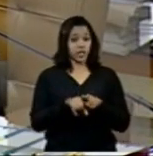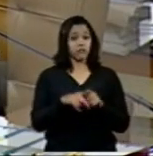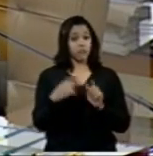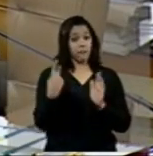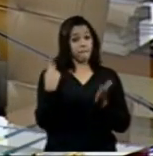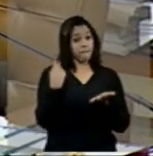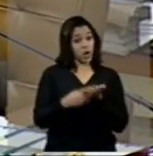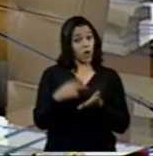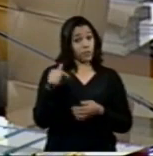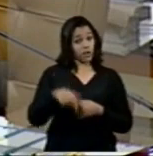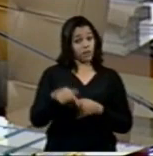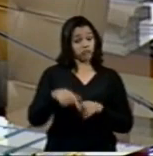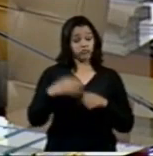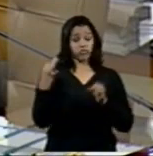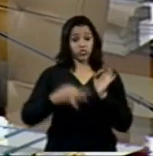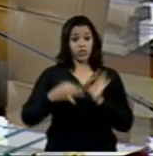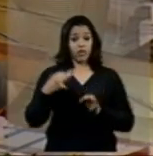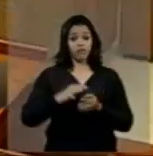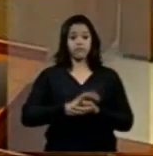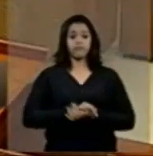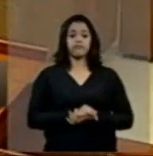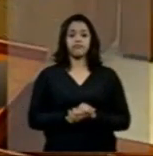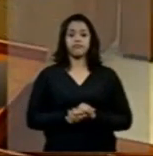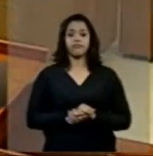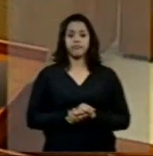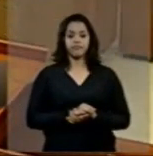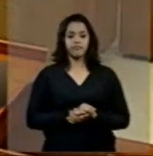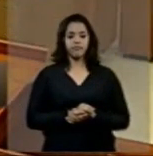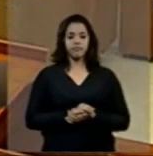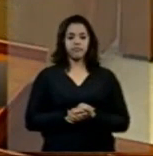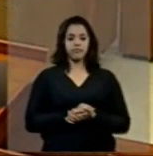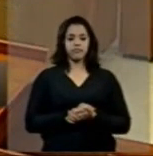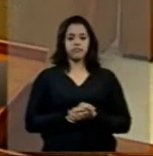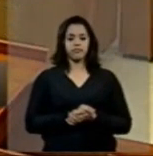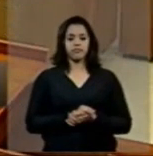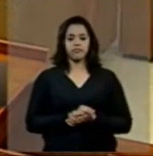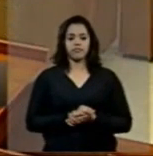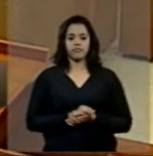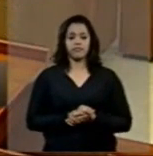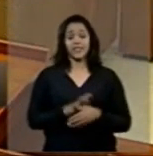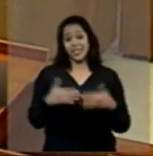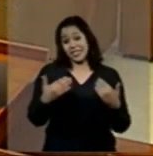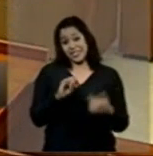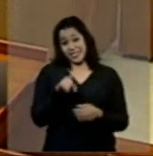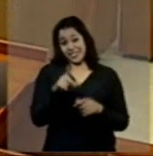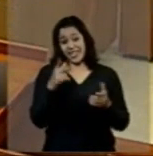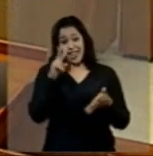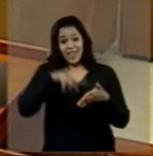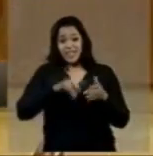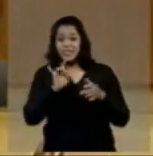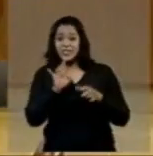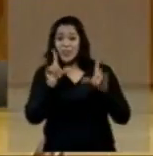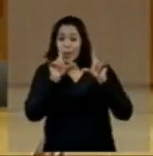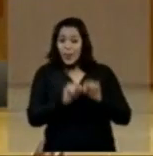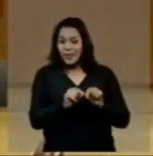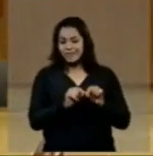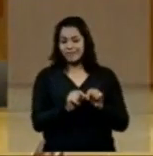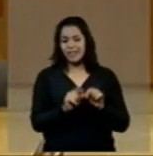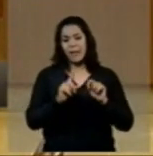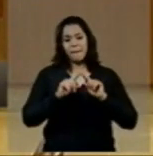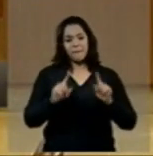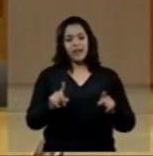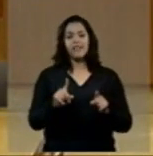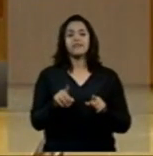extraordinário. Então, se Vossa Excelência ler só o resumo, seria uma perda para todos nós. Além do que Vossa Excelência é